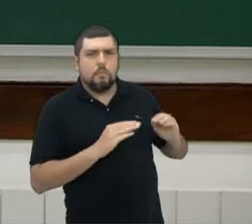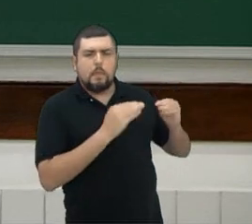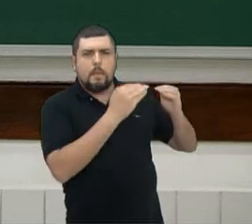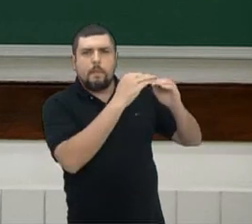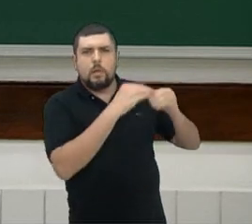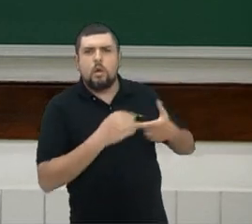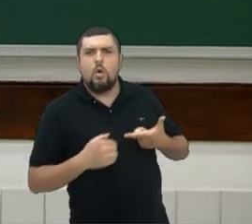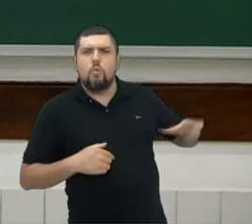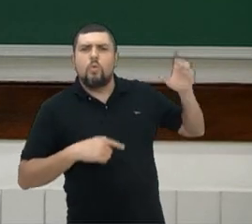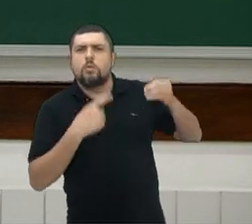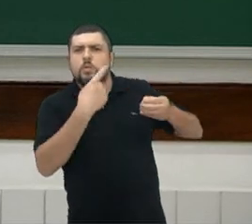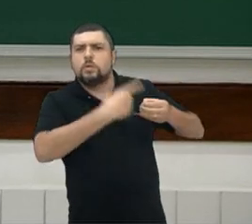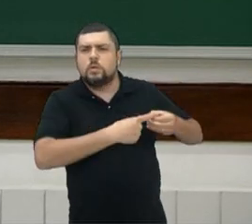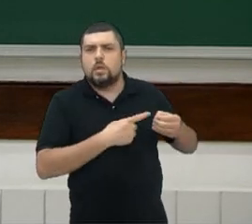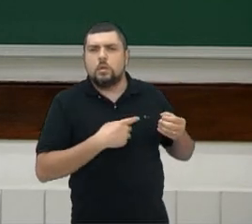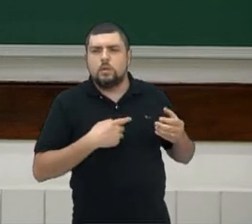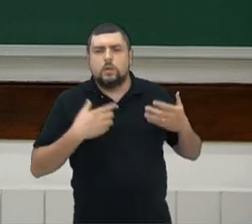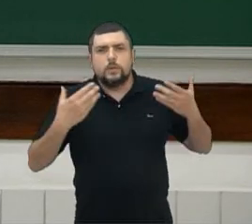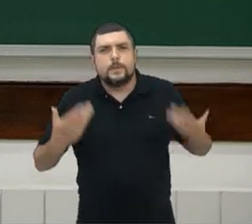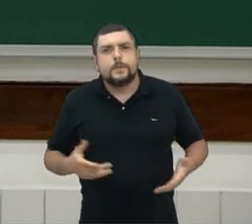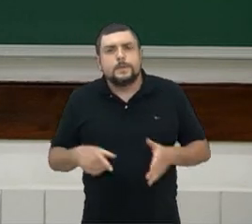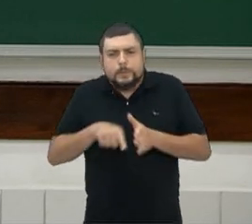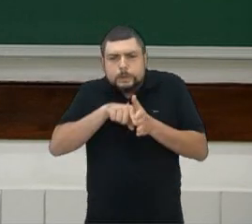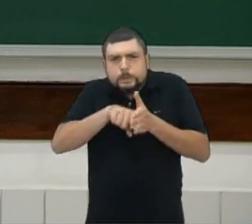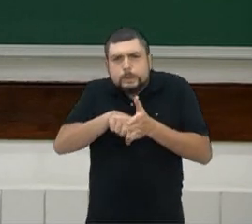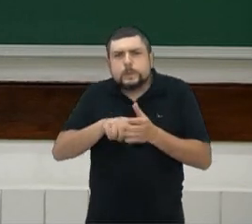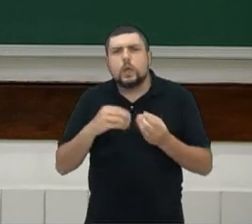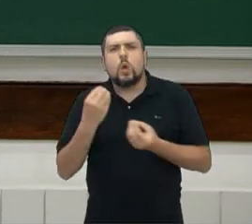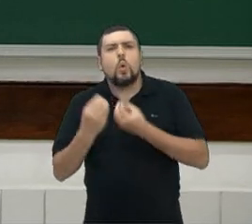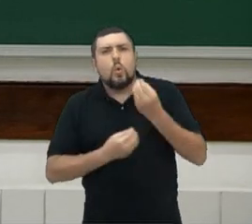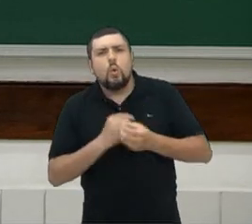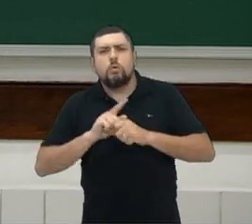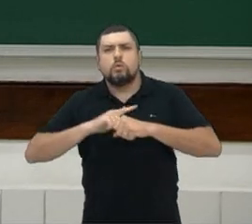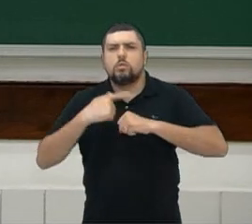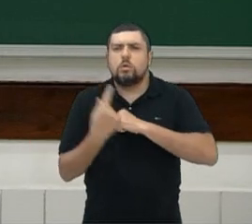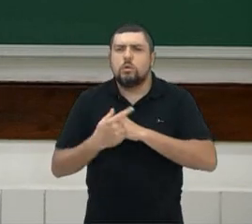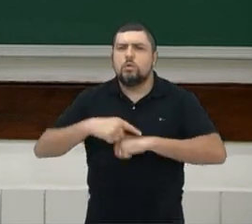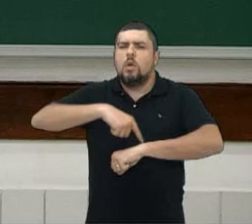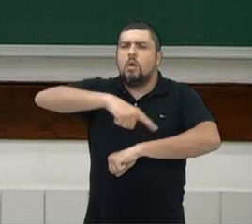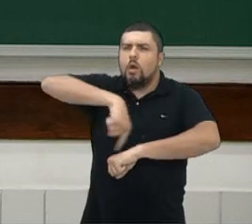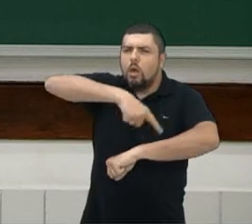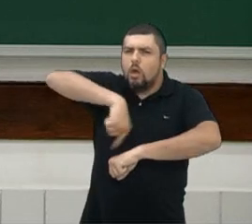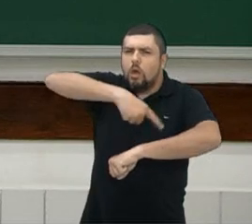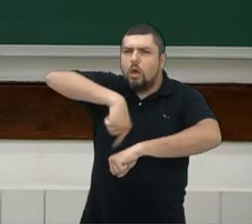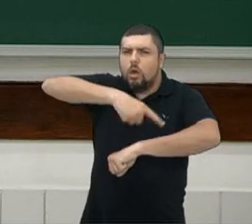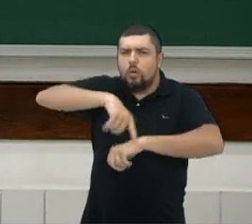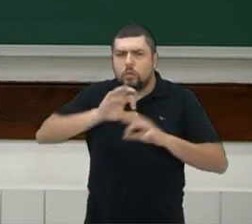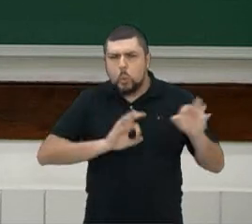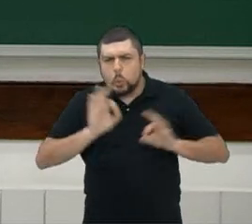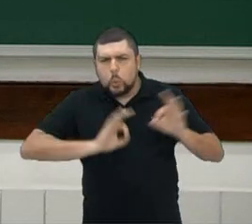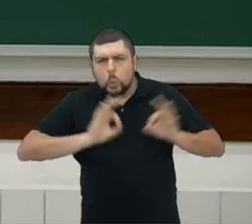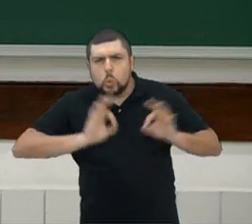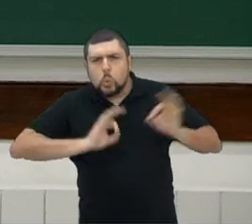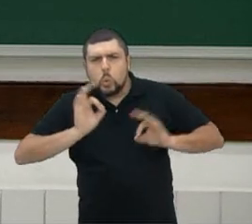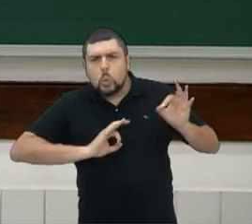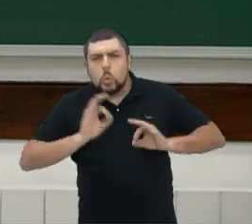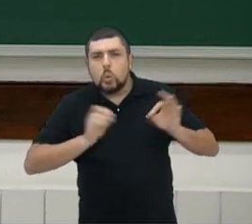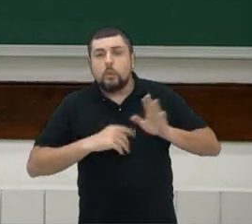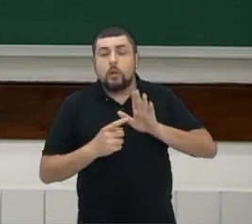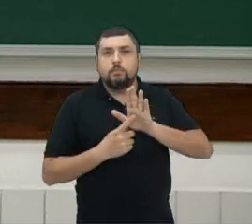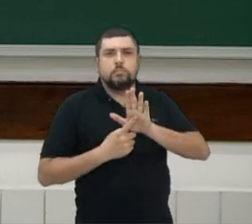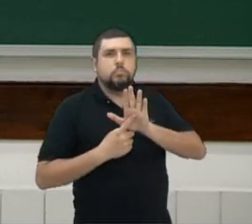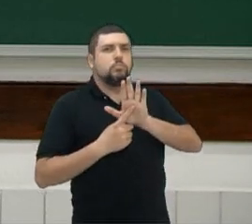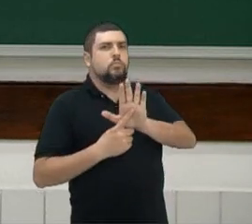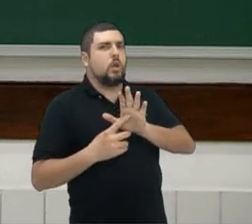ficava a região de Naca. Fiz um estudo geográfico. Fiquei horas para montar essa aula para vocês, para não dar uma furada, como diz o